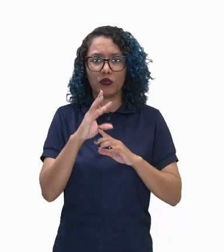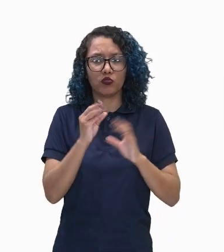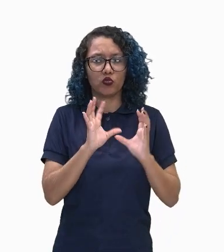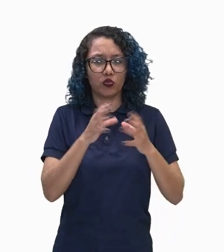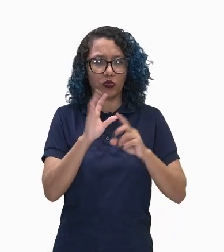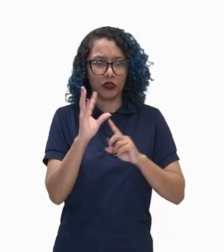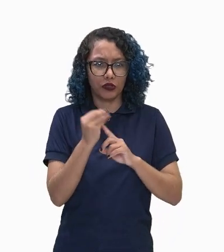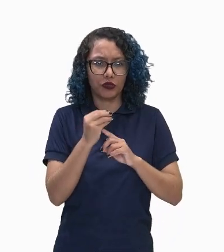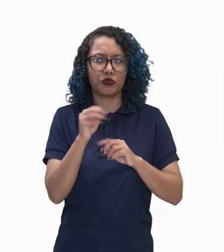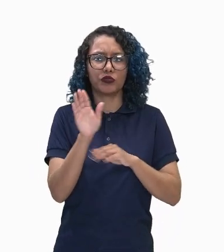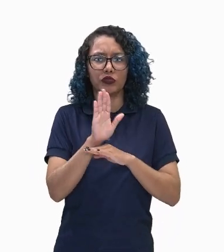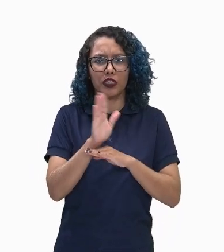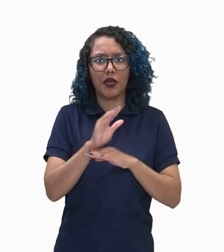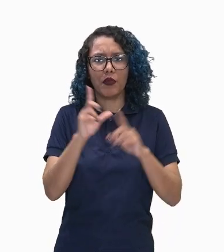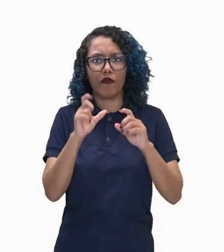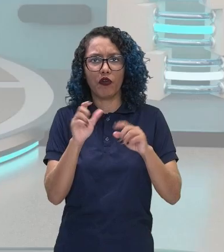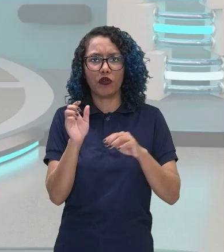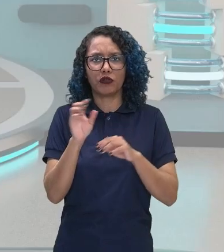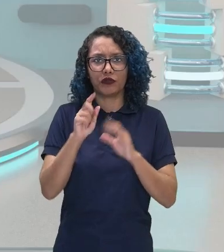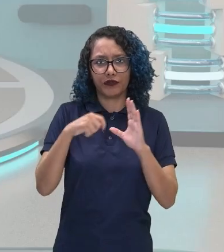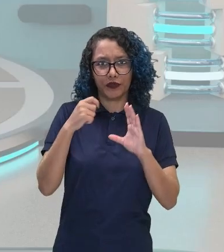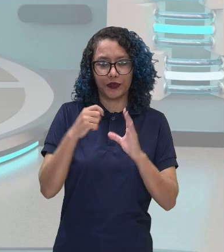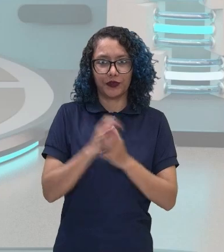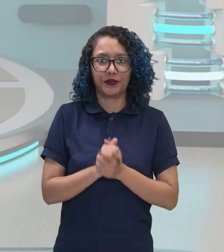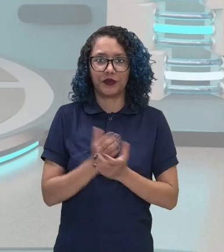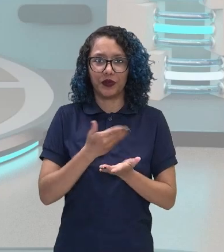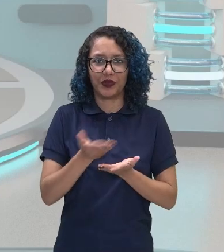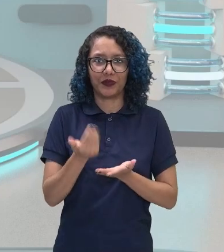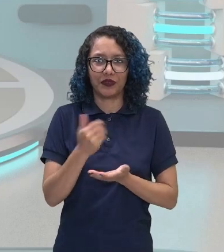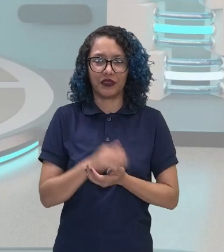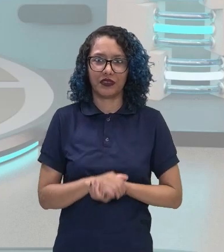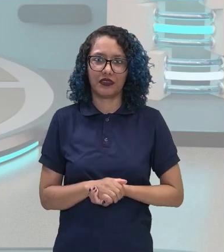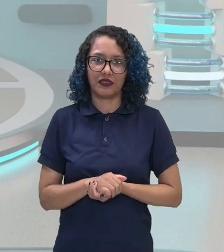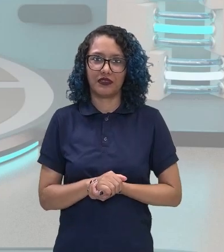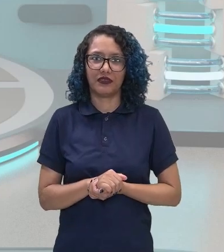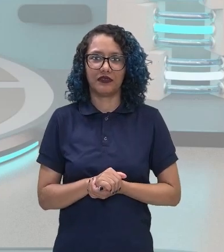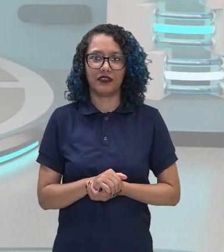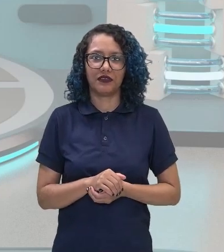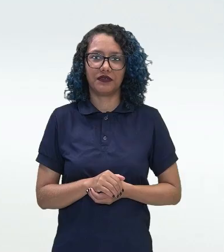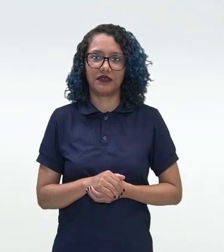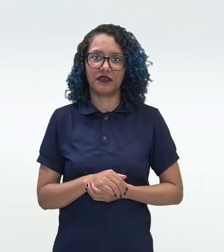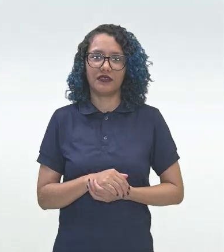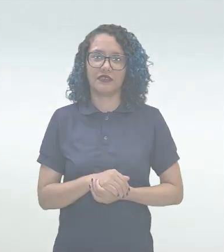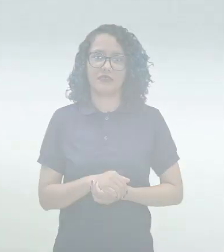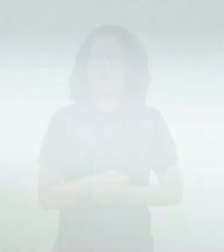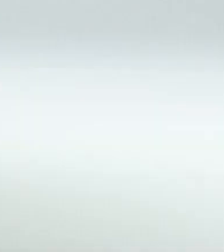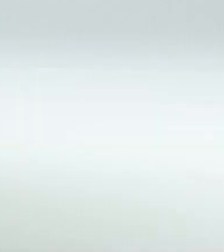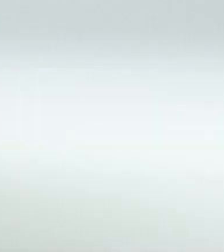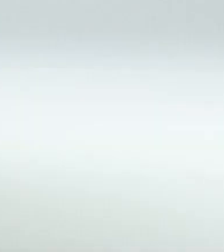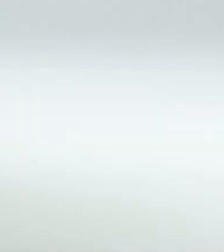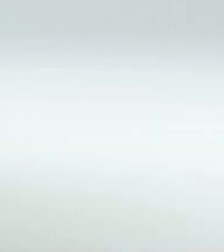o cinema, a fotografia e o vídeo. Vamos à nossa aula de hoje.